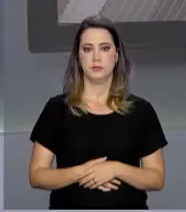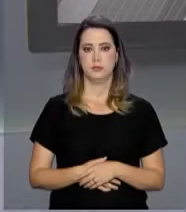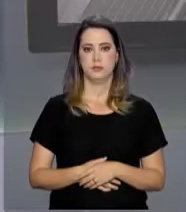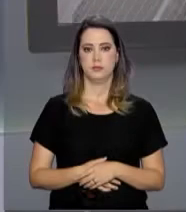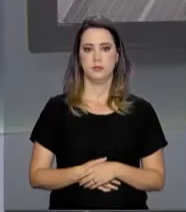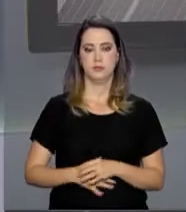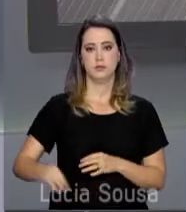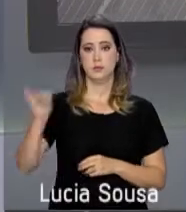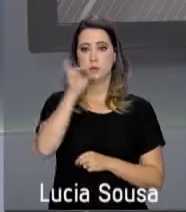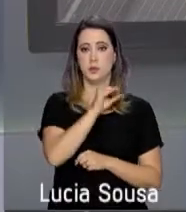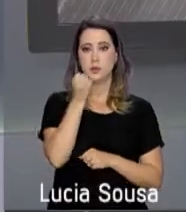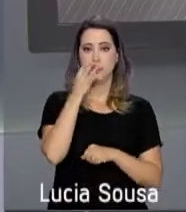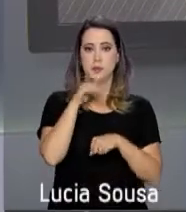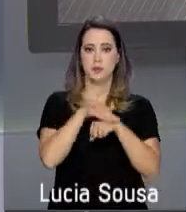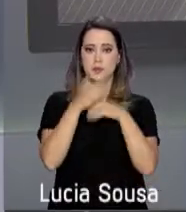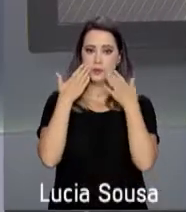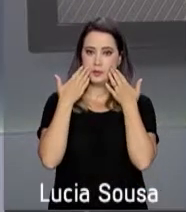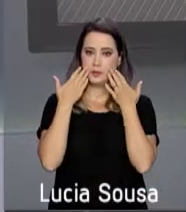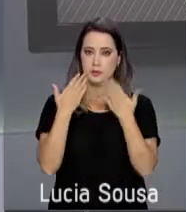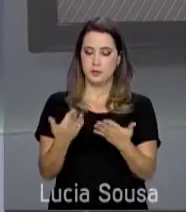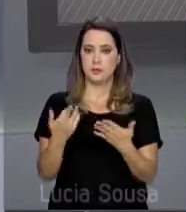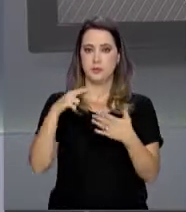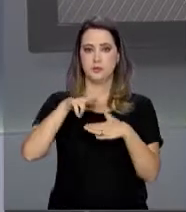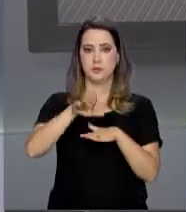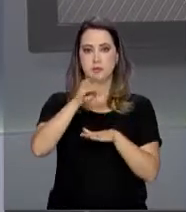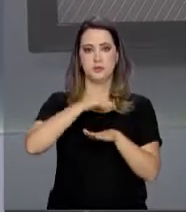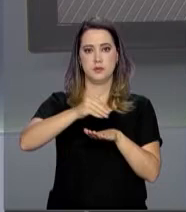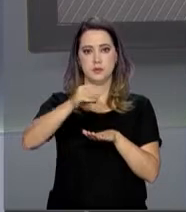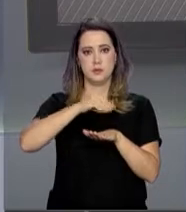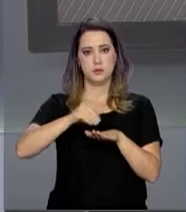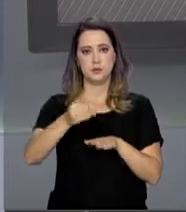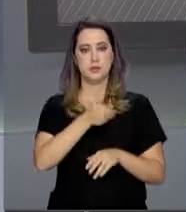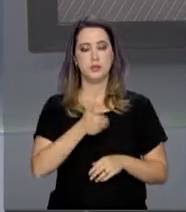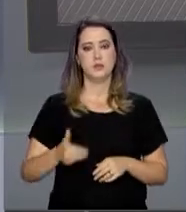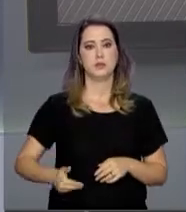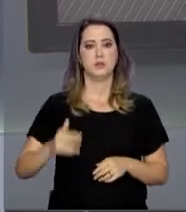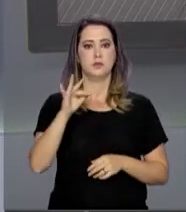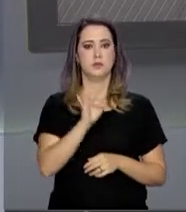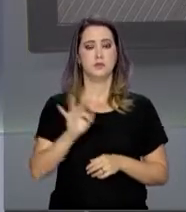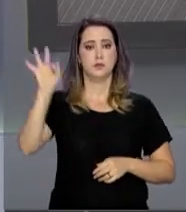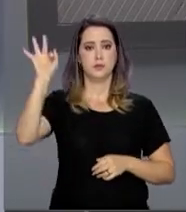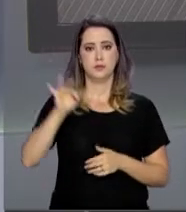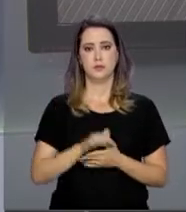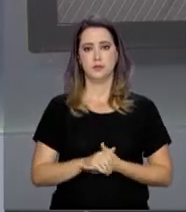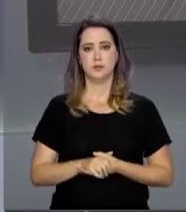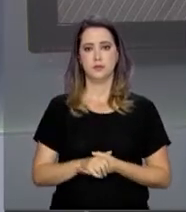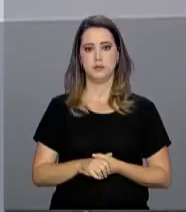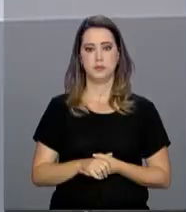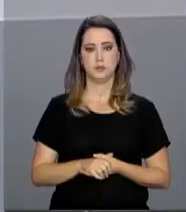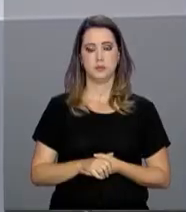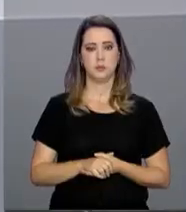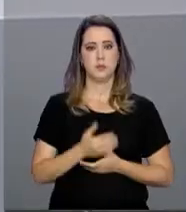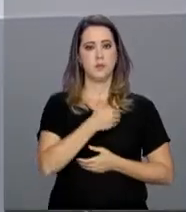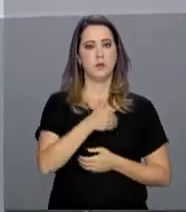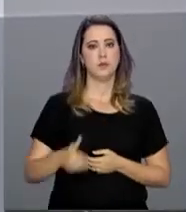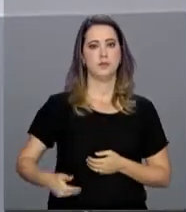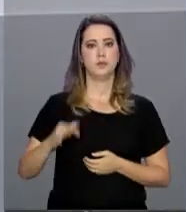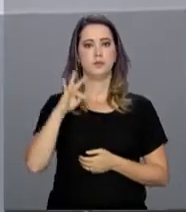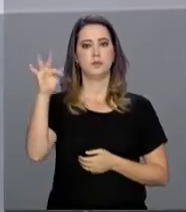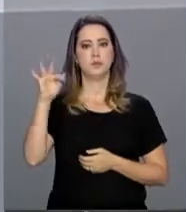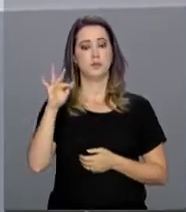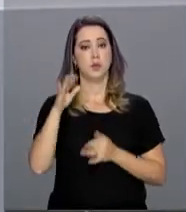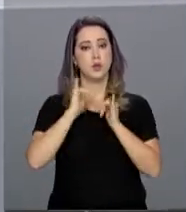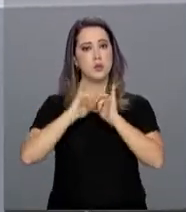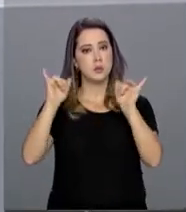olá boa noite no ar mais uma edição do repórter nbr com as notícias do governo federal o governo federal